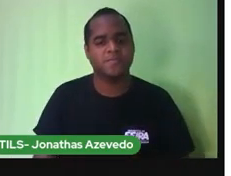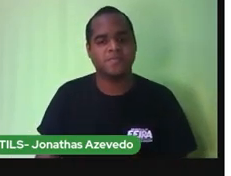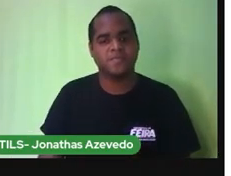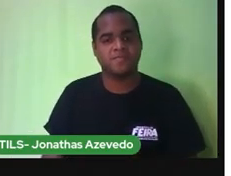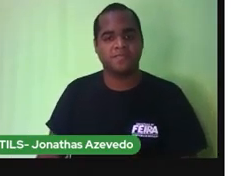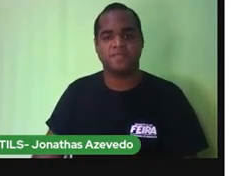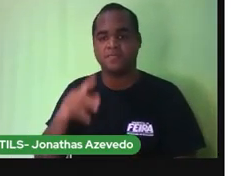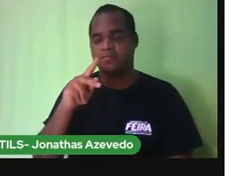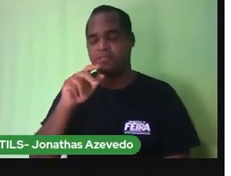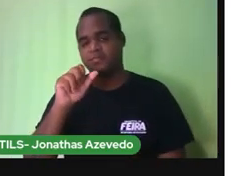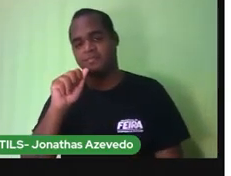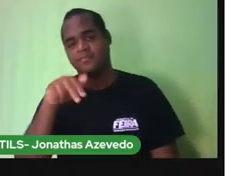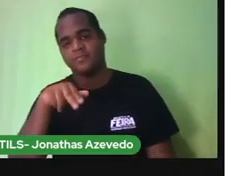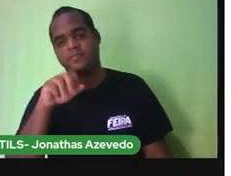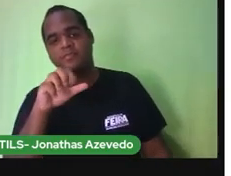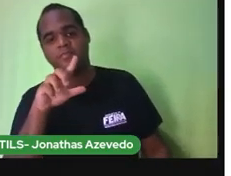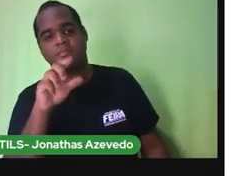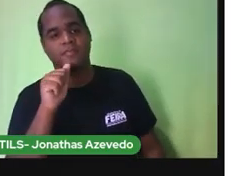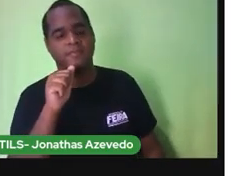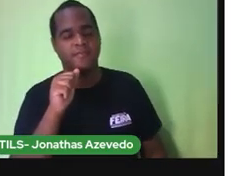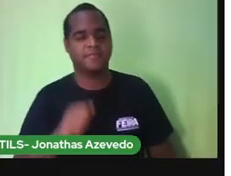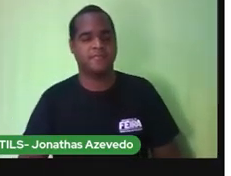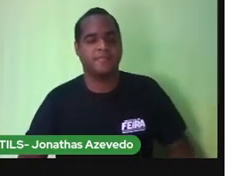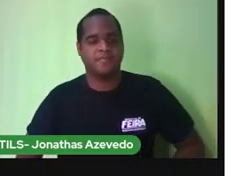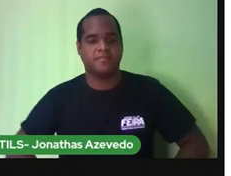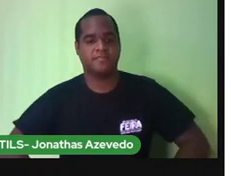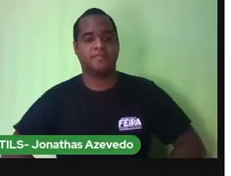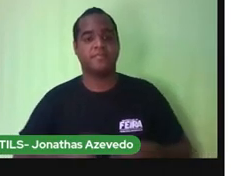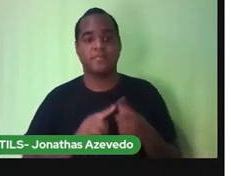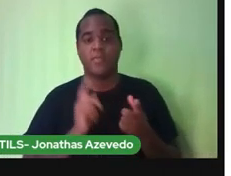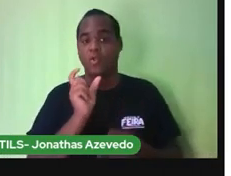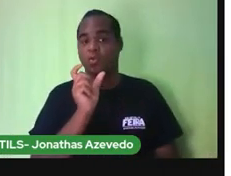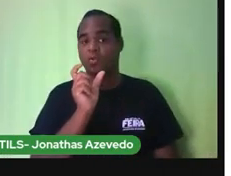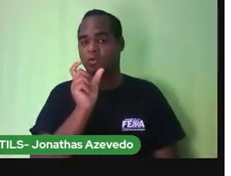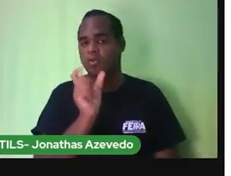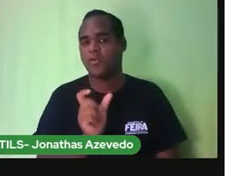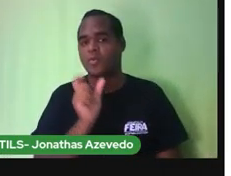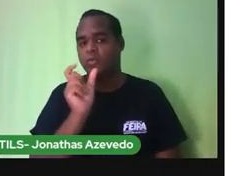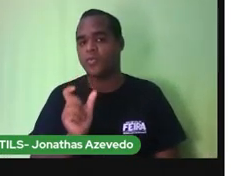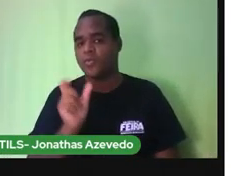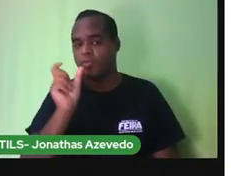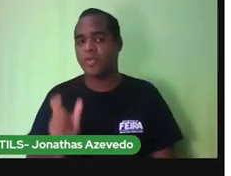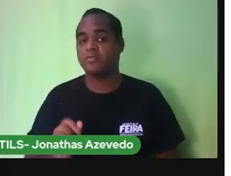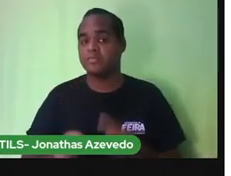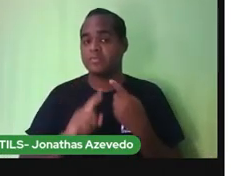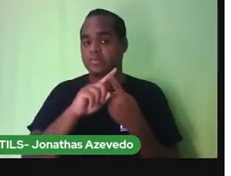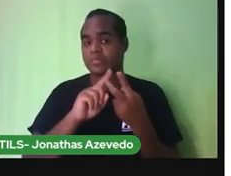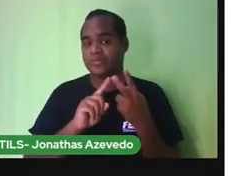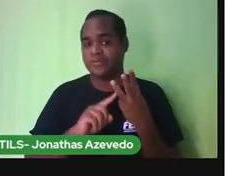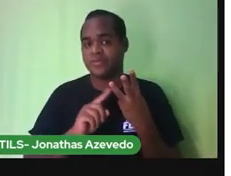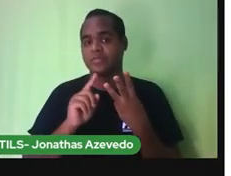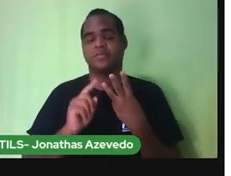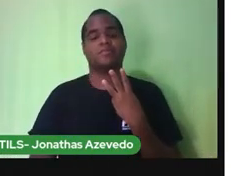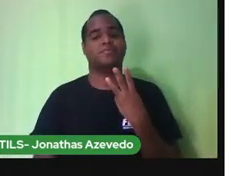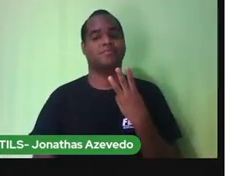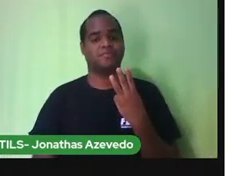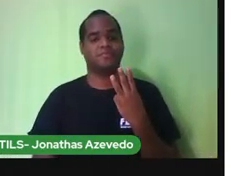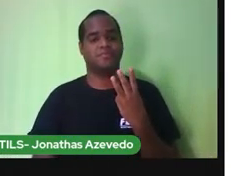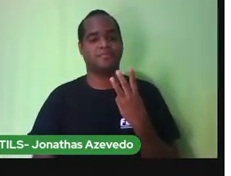Ah tá né lá Olha quantas pedacinhos nós dividimos a palavras